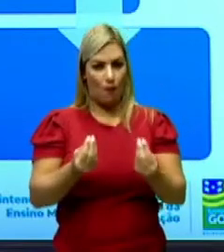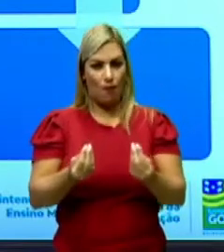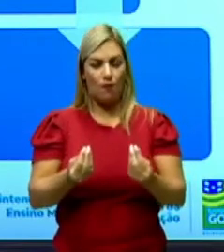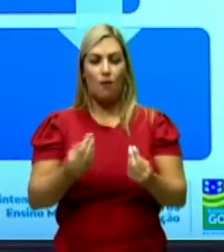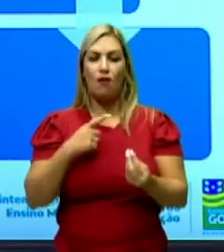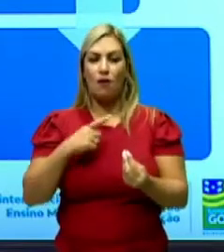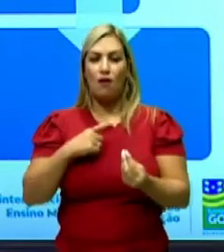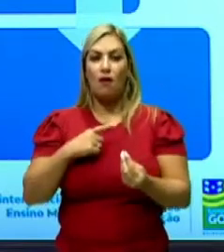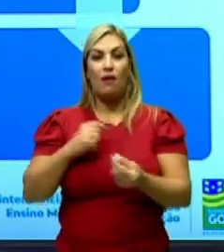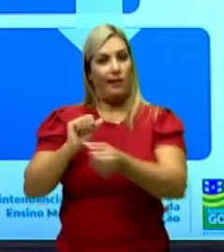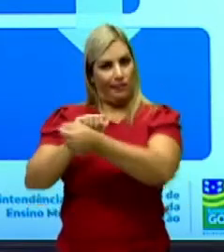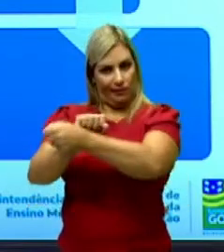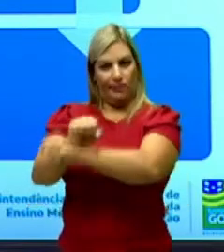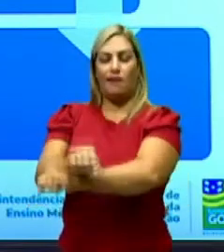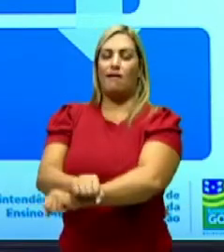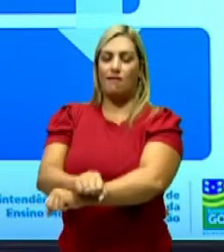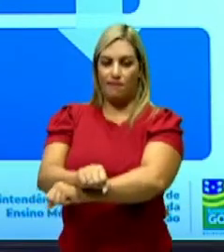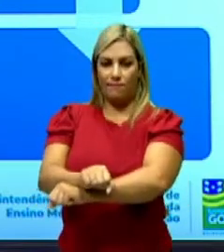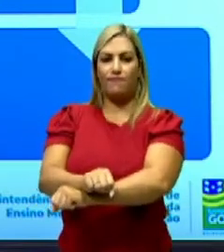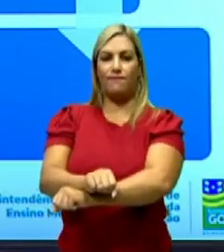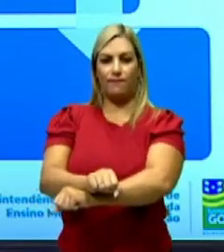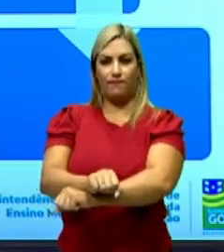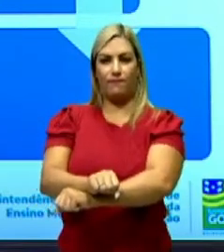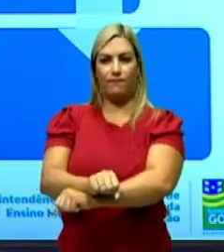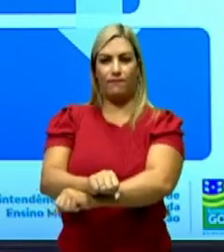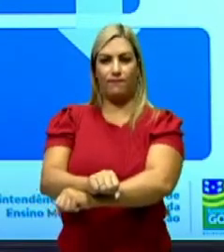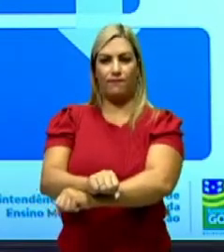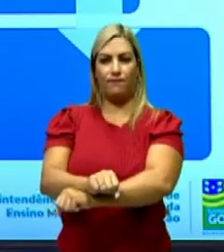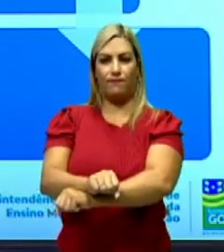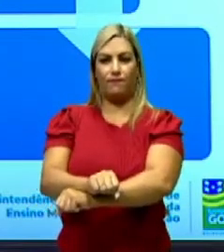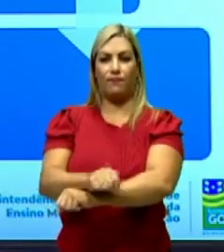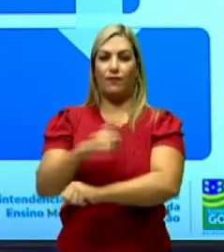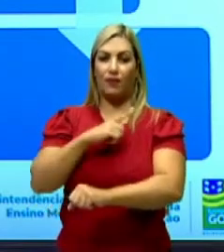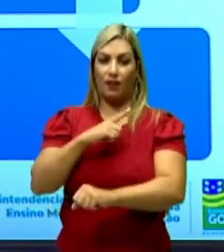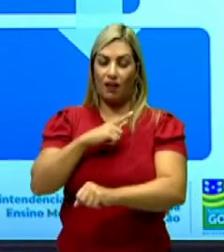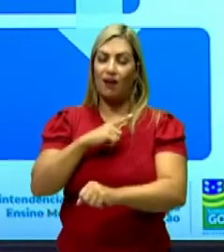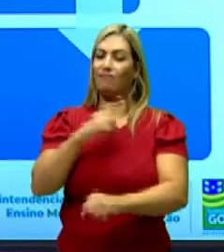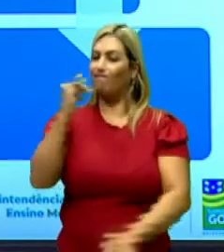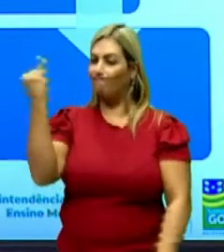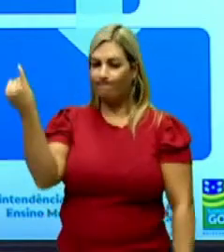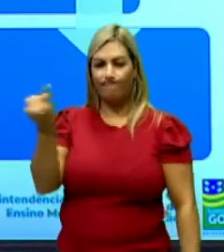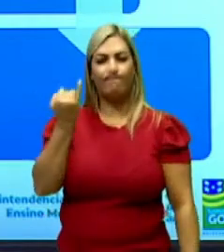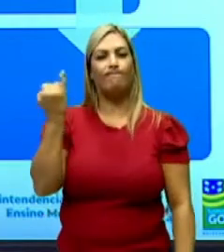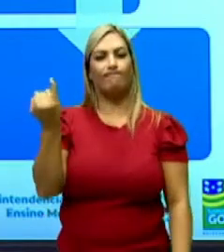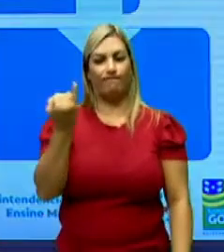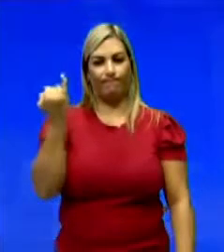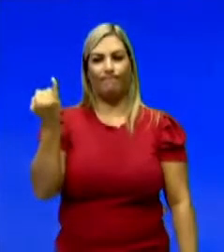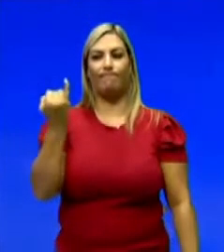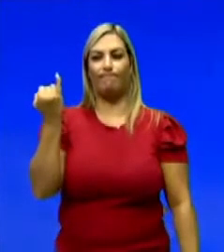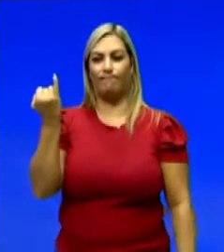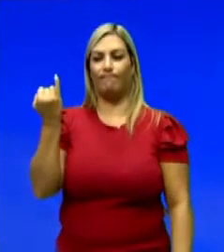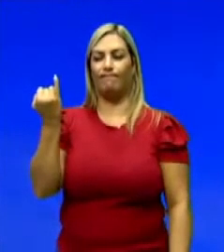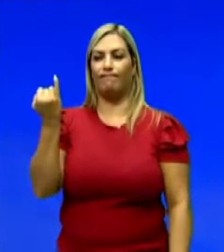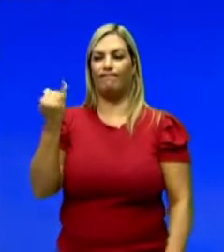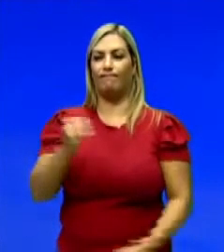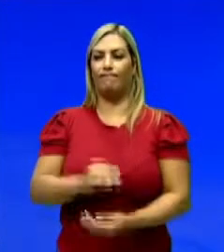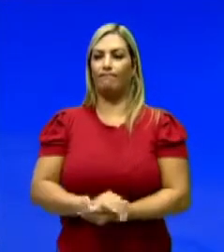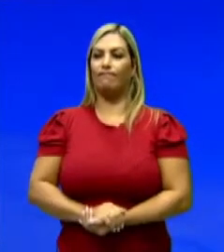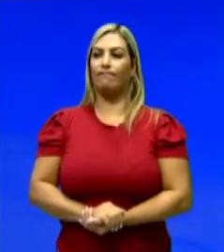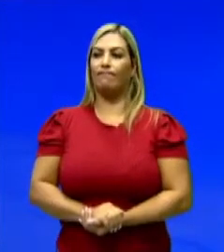egito ele é um modo de produção escravista então a escravidão ela é fundamental eu lembro